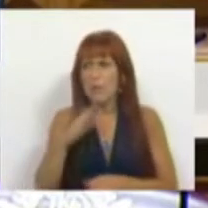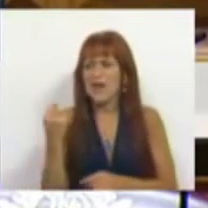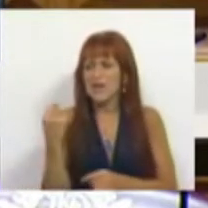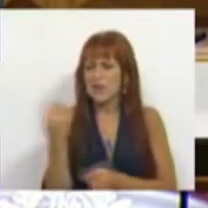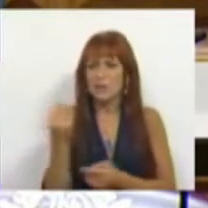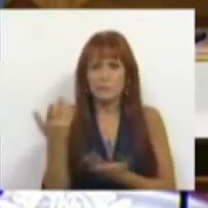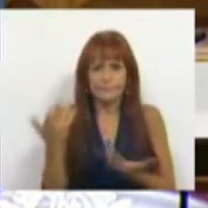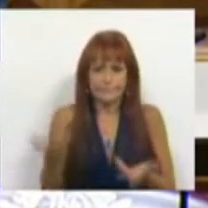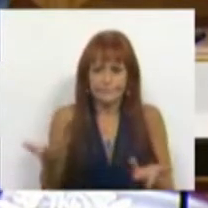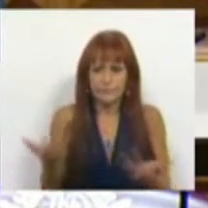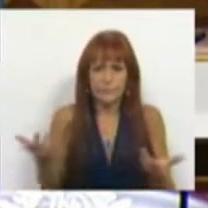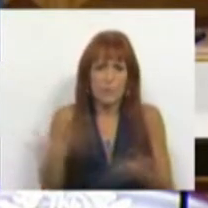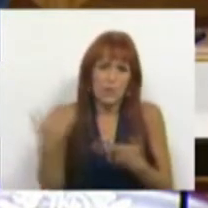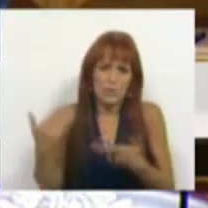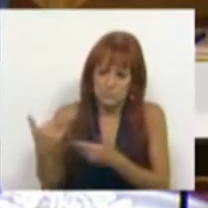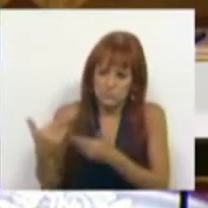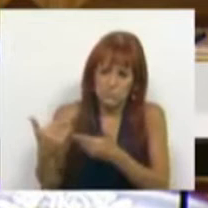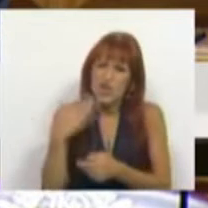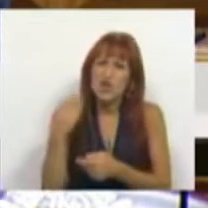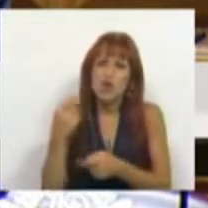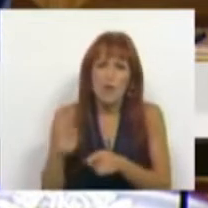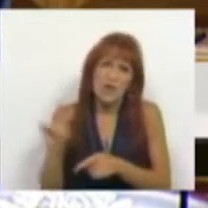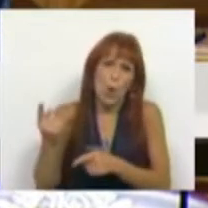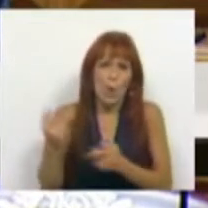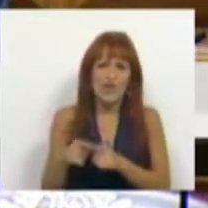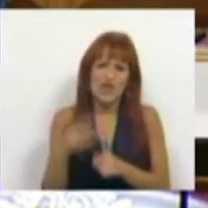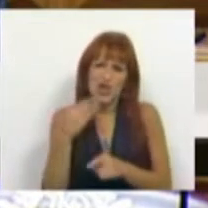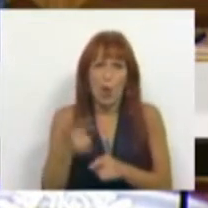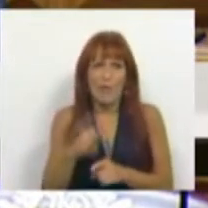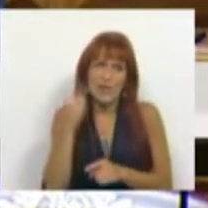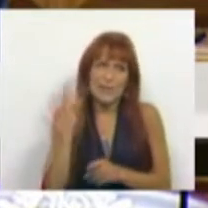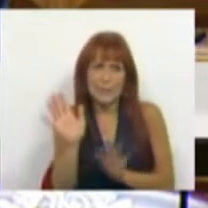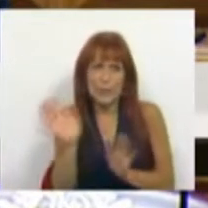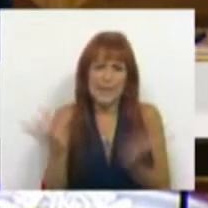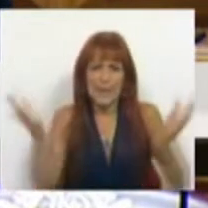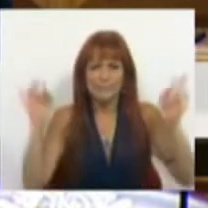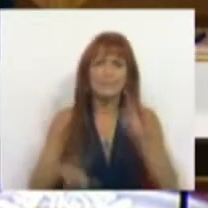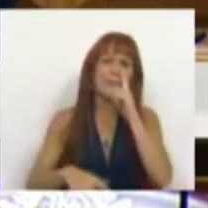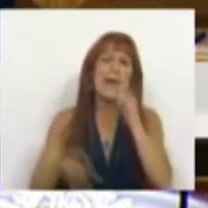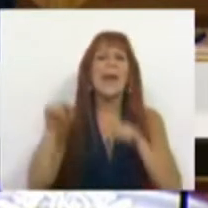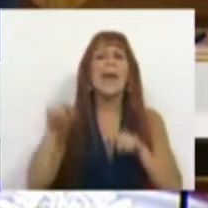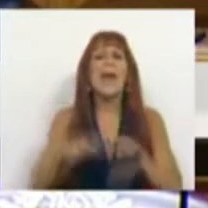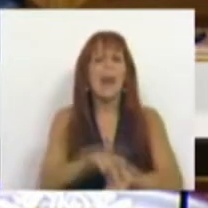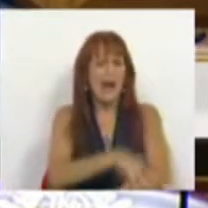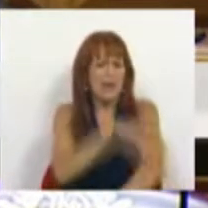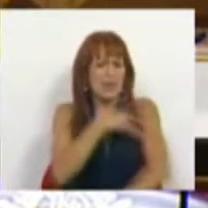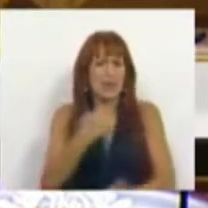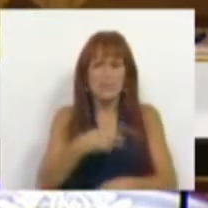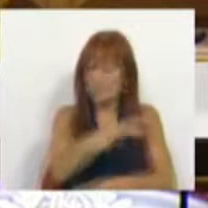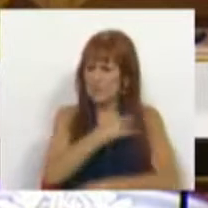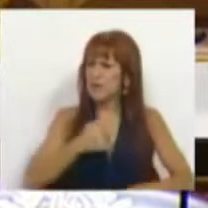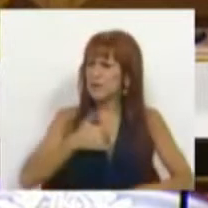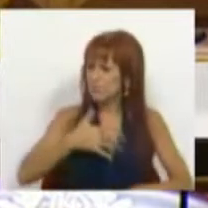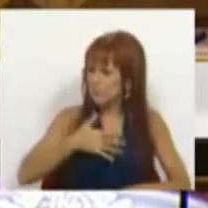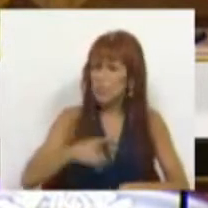recentes até, ou dos mais jovens, apesar de não serem já propriamente jovens. E, portanto, é impressionante, portanto, isto representa um património